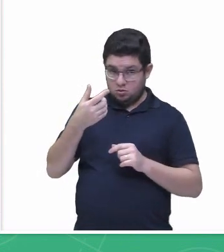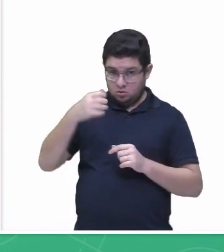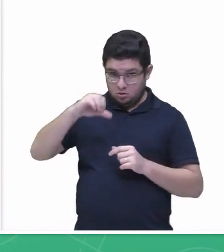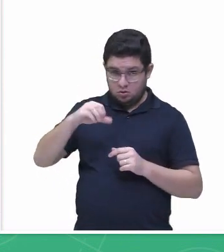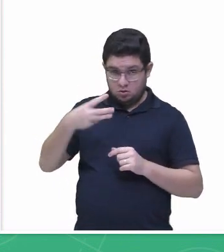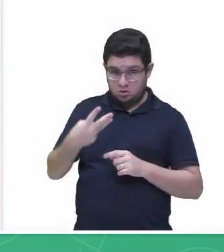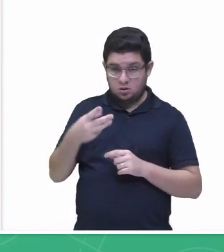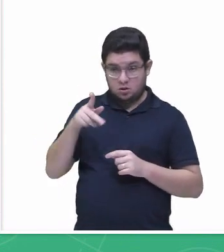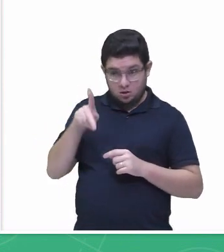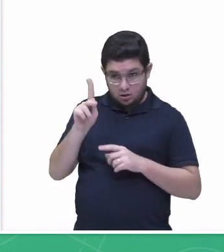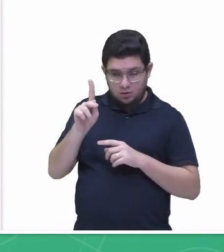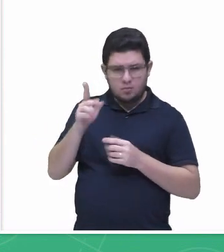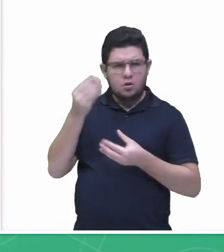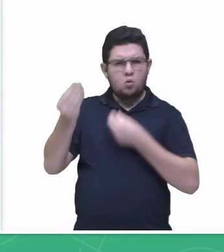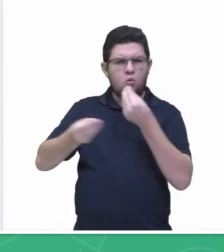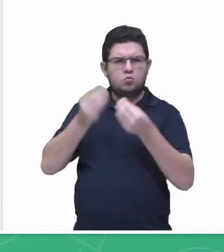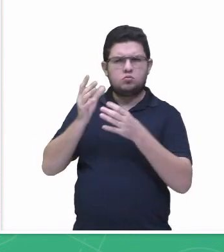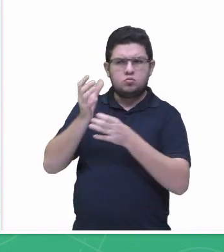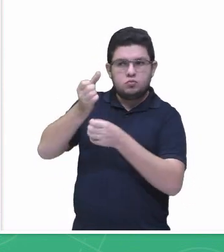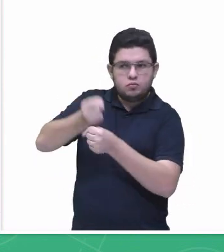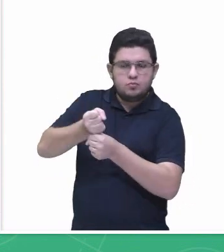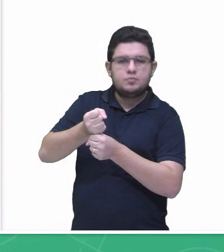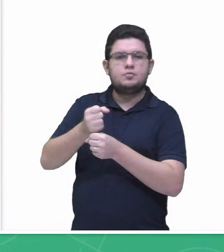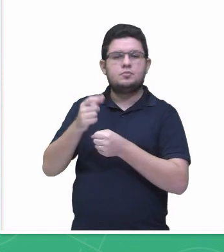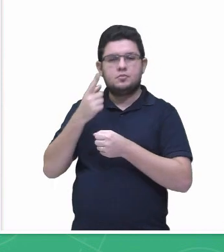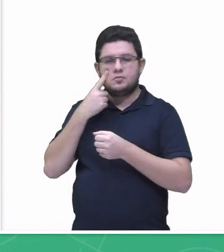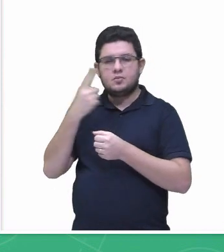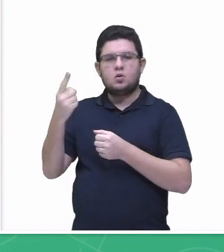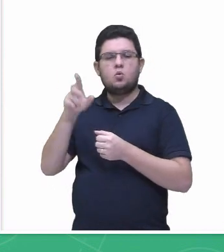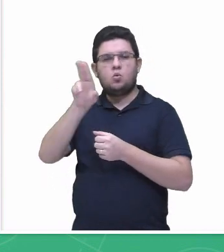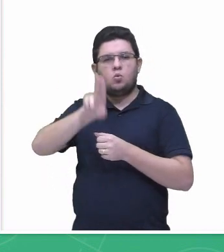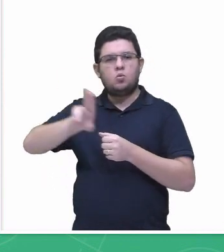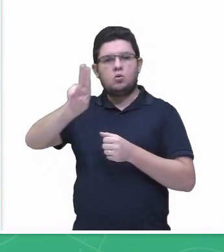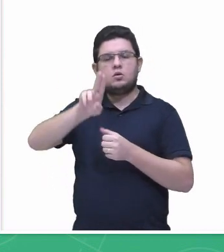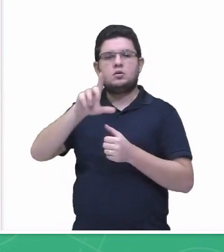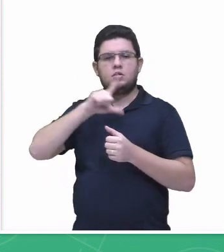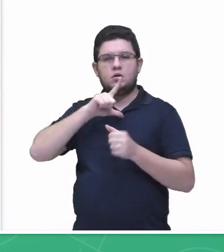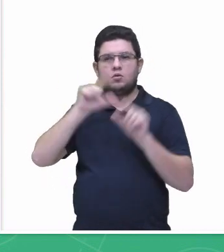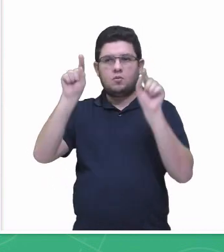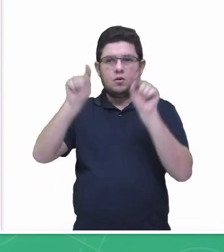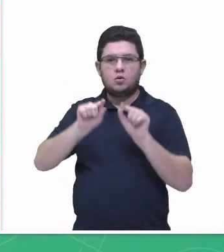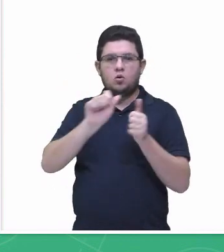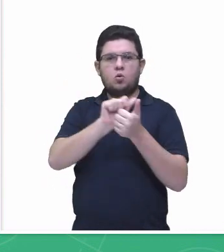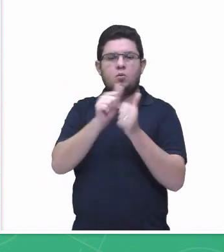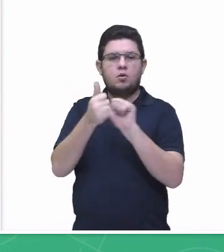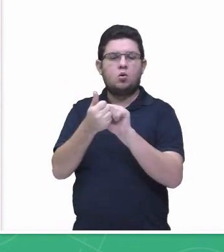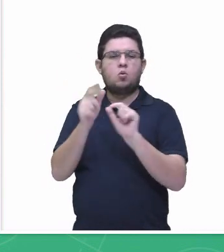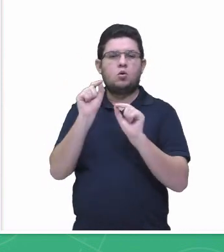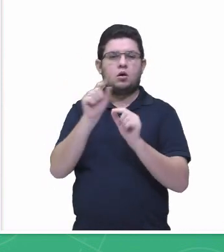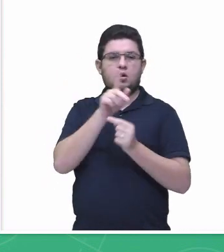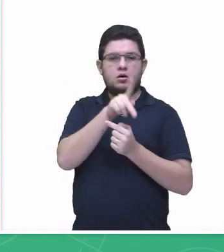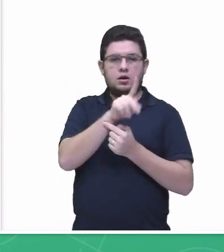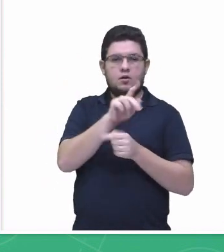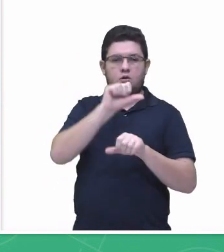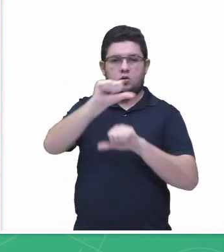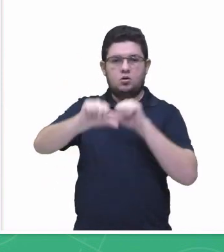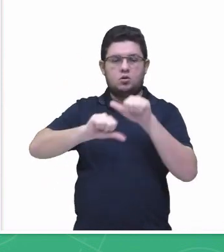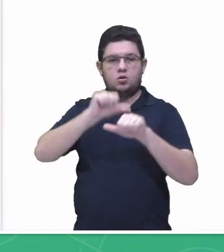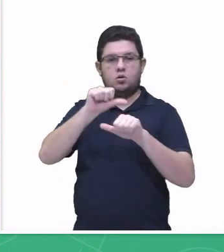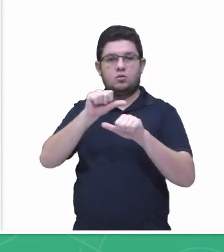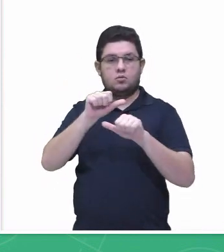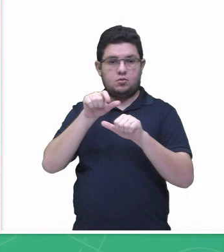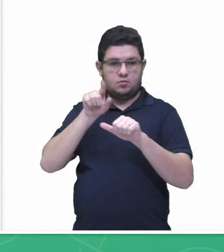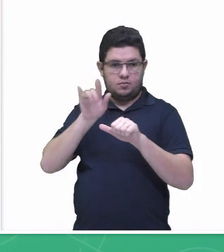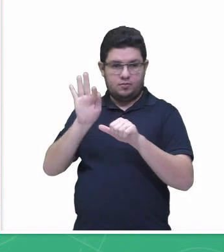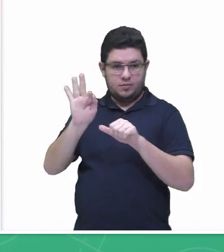qual nós chegamos a esse valor é utilizando a equação de conversão entre Fahrenheit e Kelvin. Essa equação